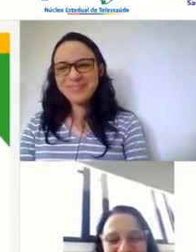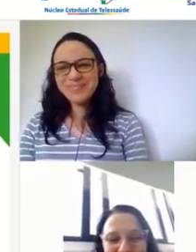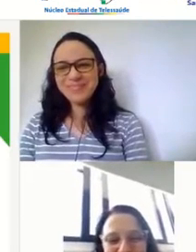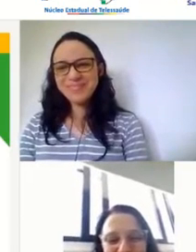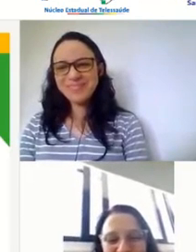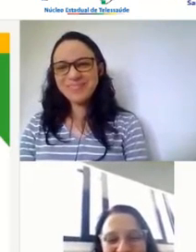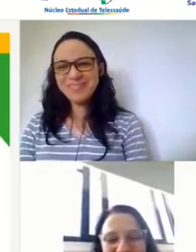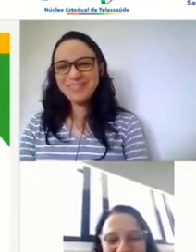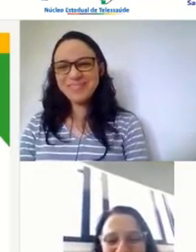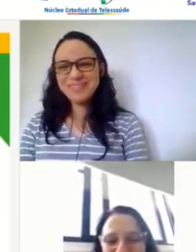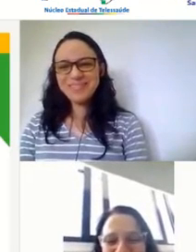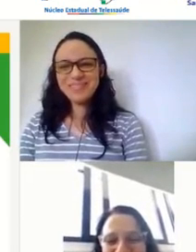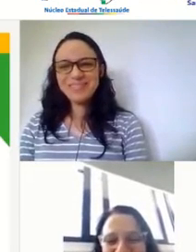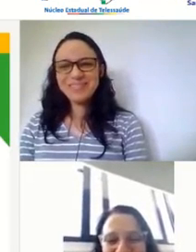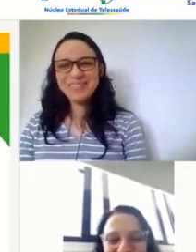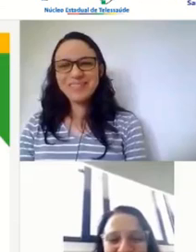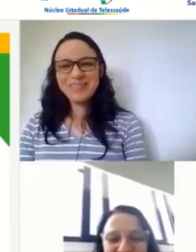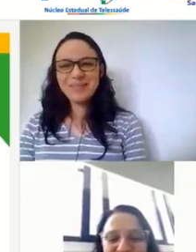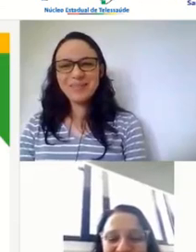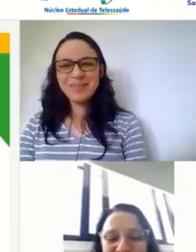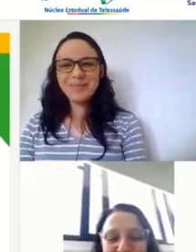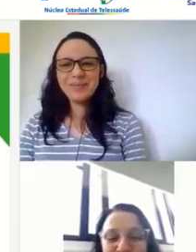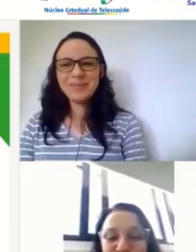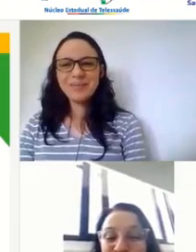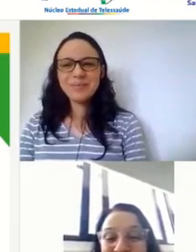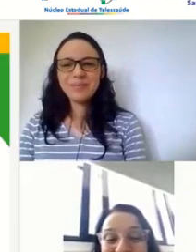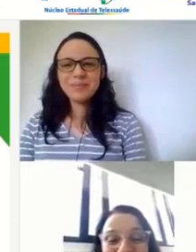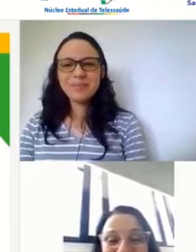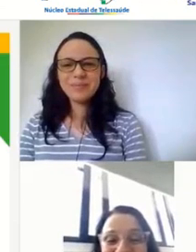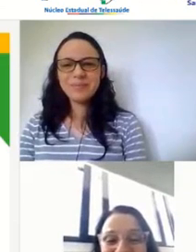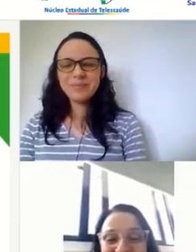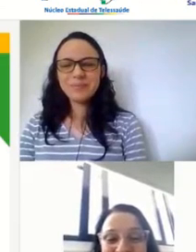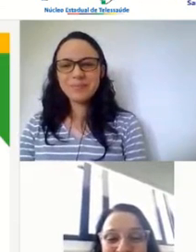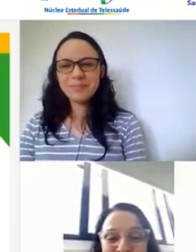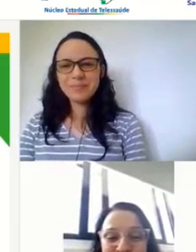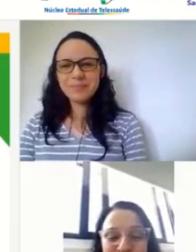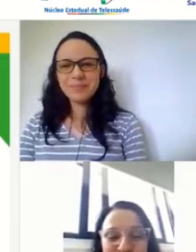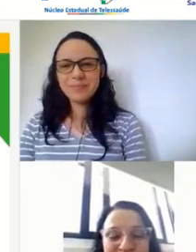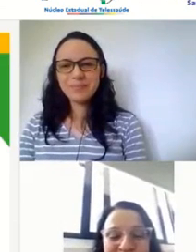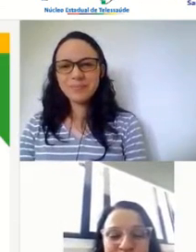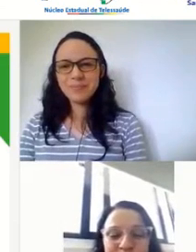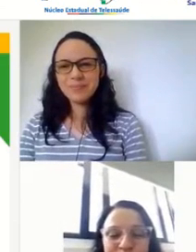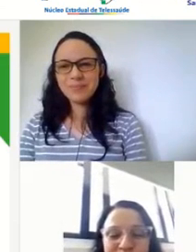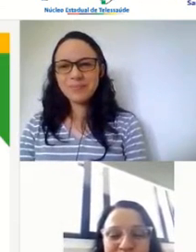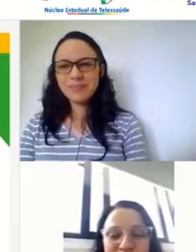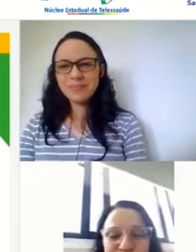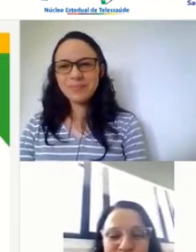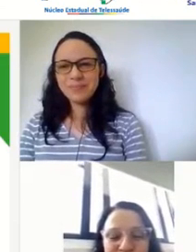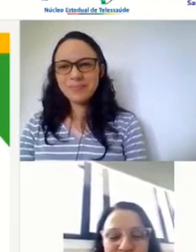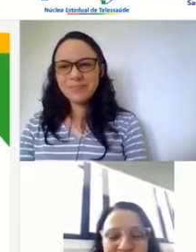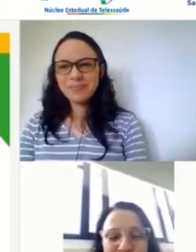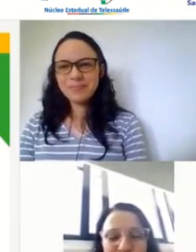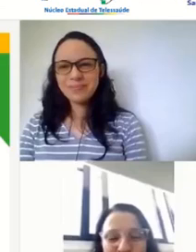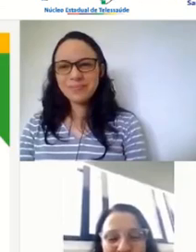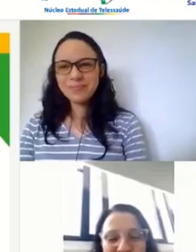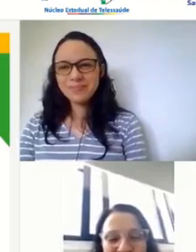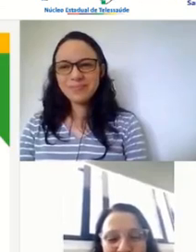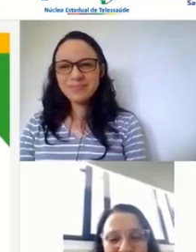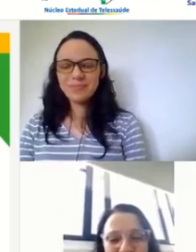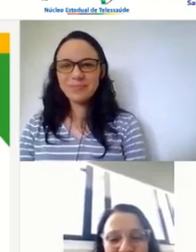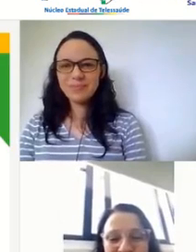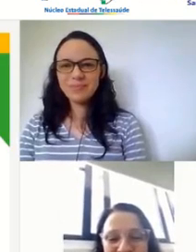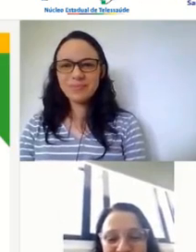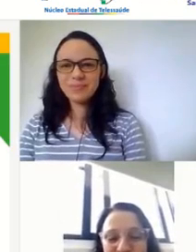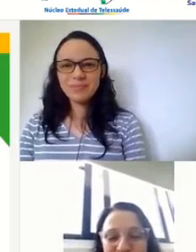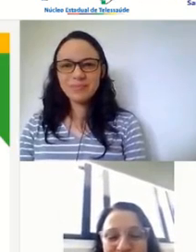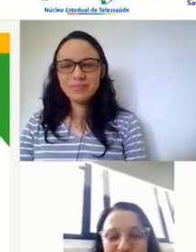aí para vir a gente ficar muito feliz e poder contribuir participar sobre sempre à disposição que eu acho que na